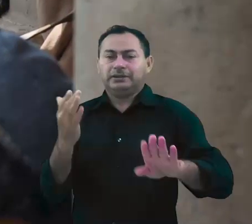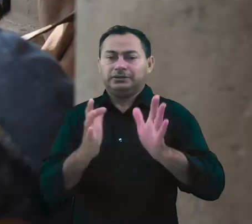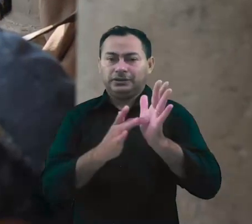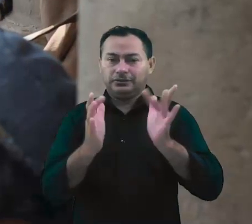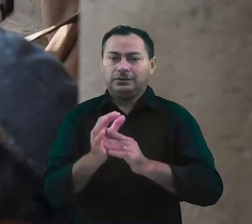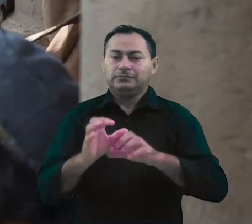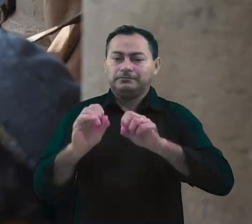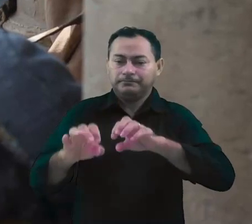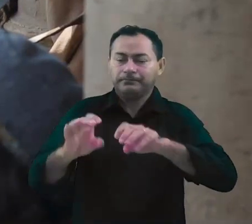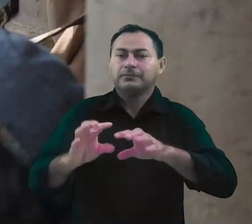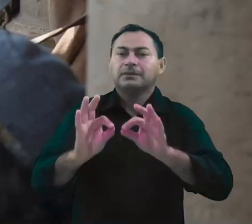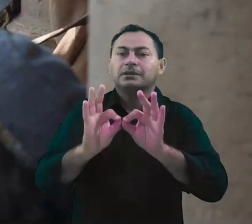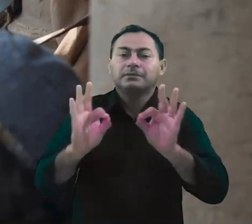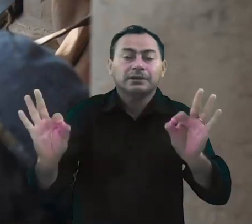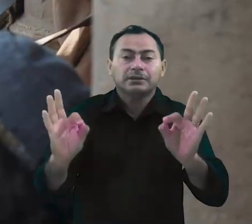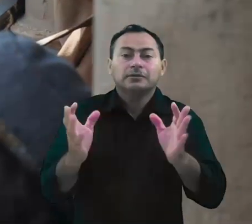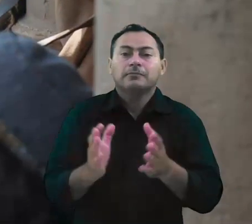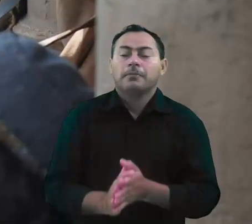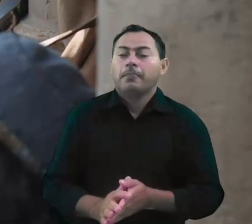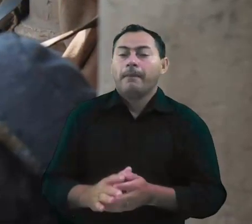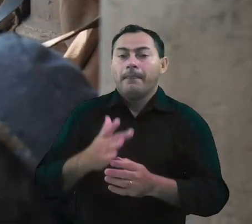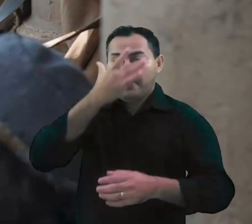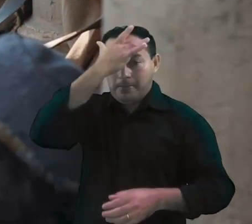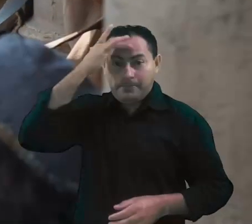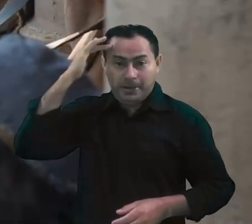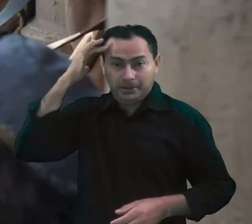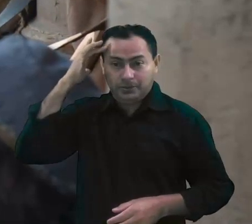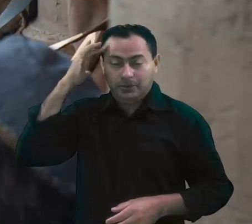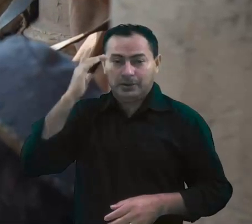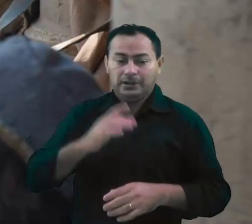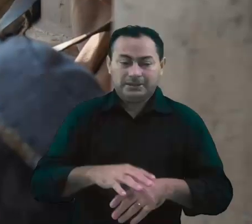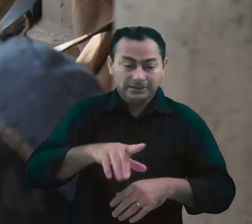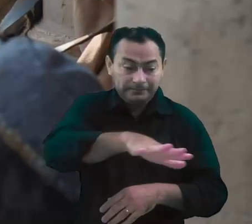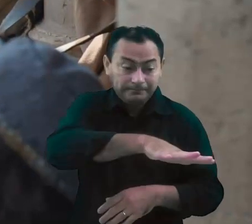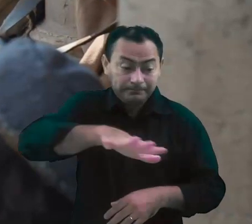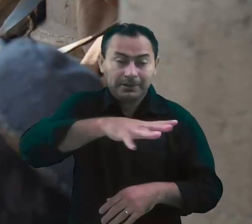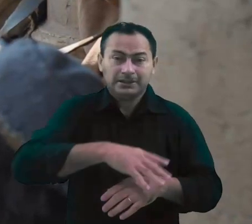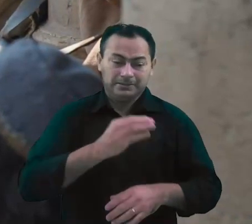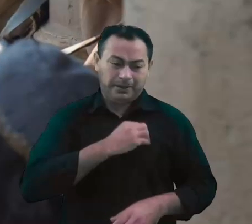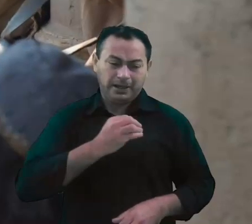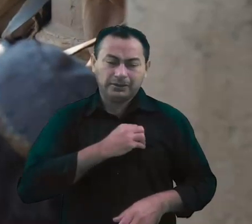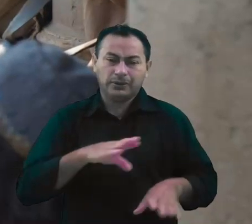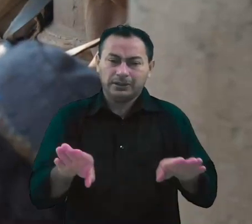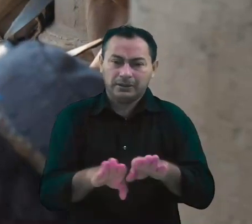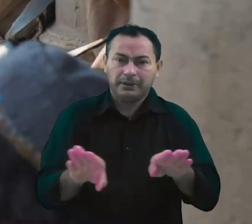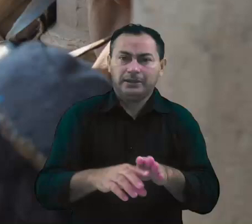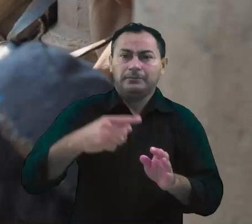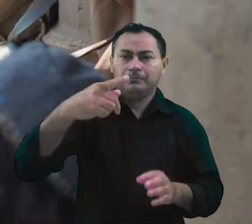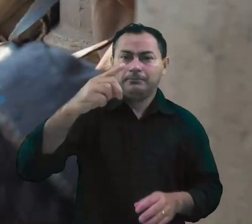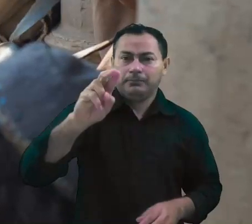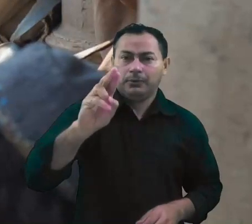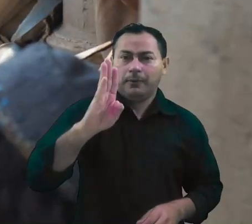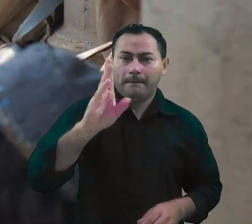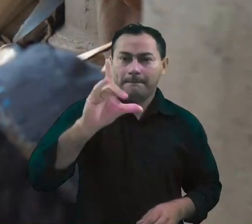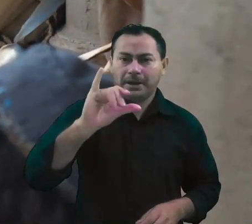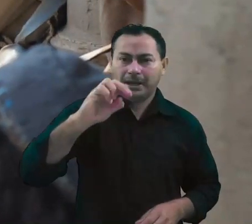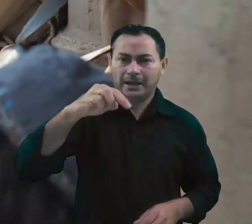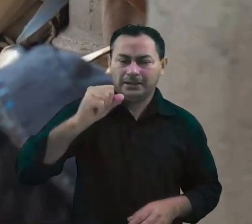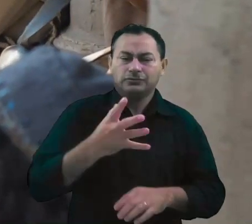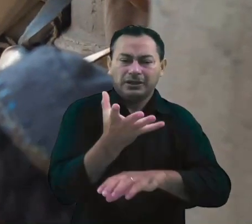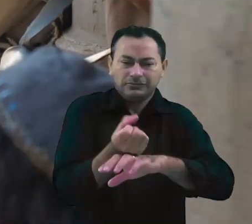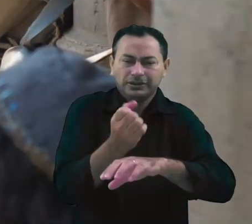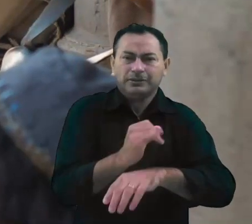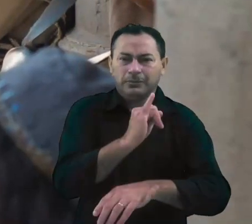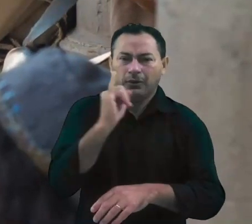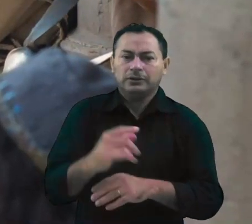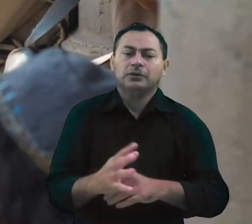dele e do seu ensino, era simplesmente isso. Estas pessoas, os publicanos e pecadores que estão me rodeando, atenderam o chamado